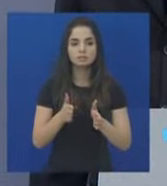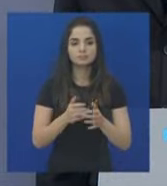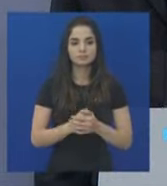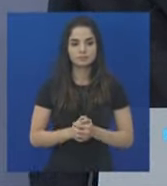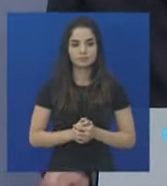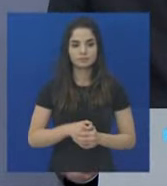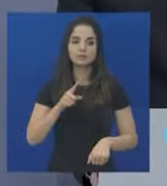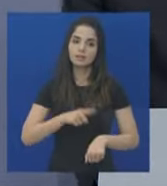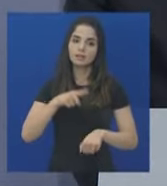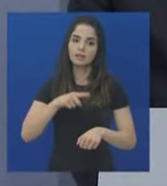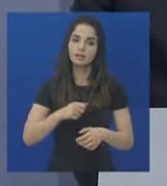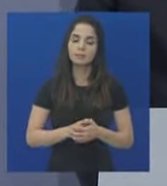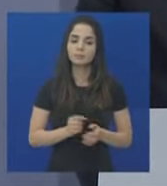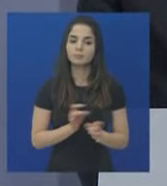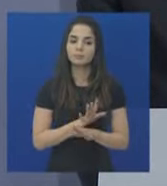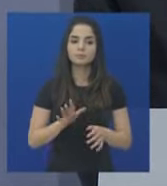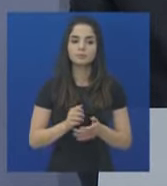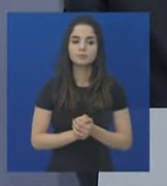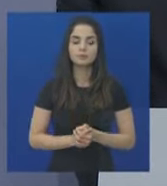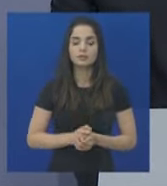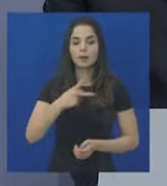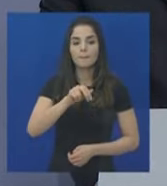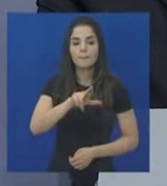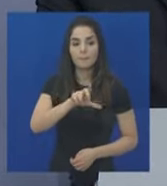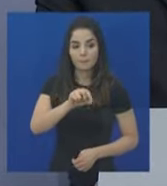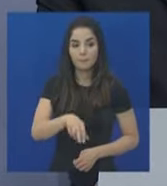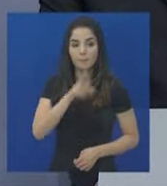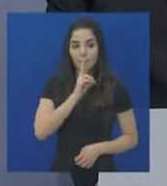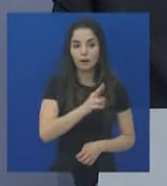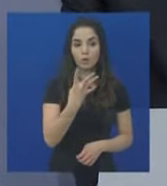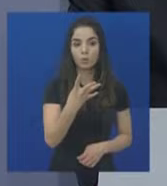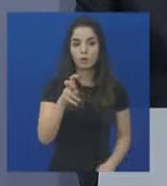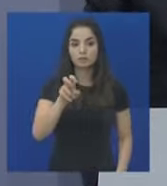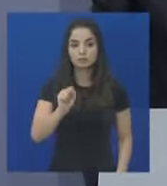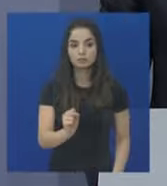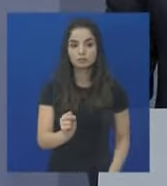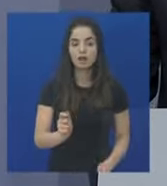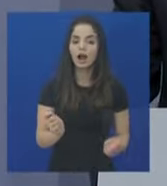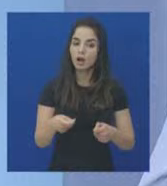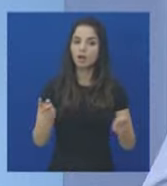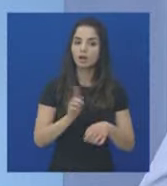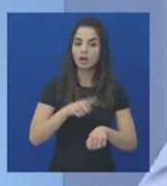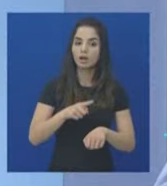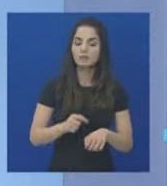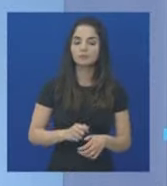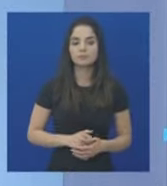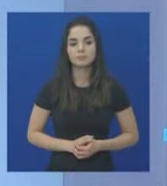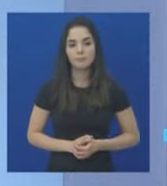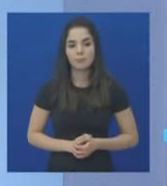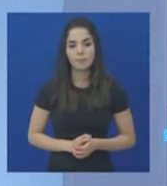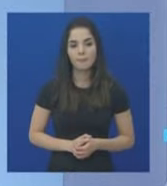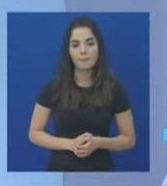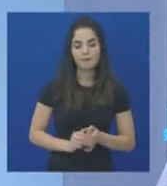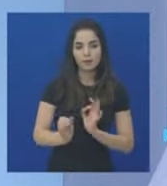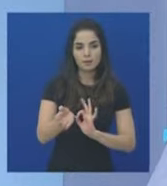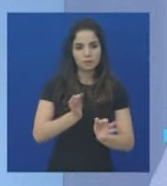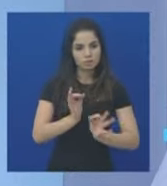candidato. Muito obrigado. Candidato Paulo César, sua réplica com 45 segundos a partir de agora. Nós vamos fazer uma gestão